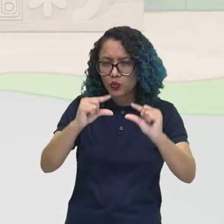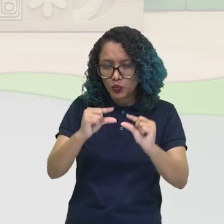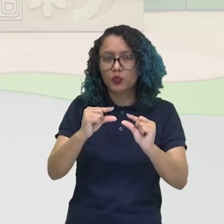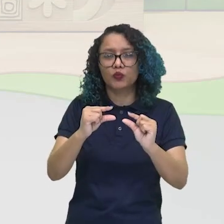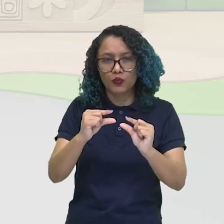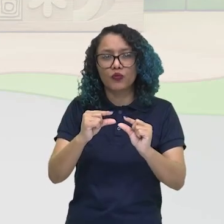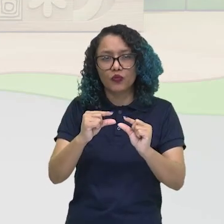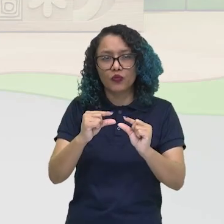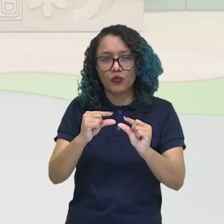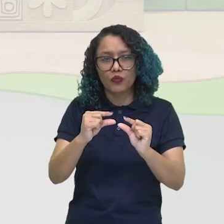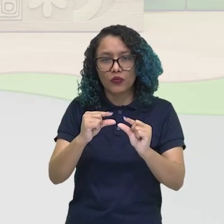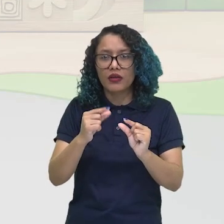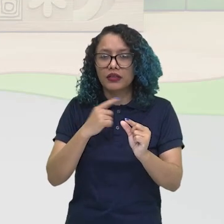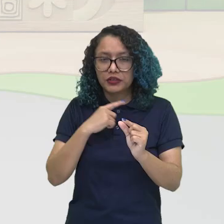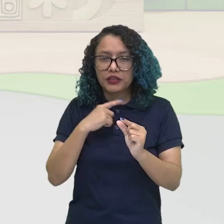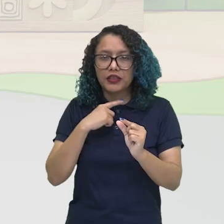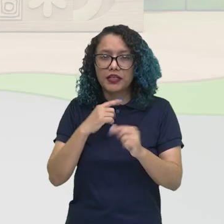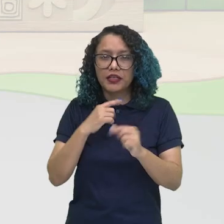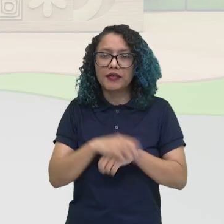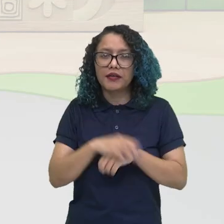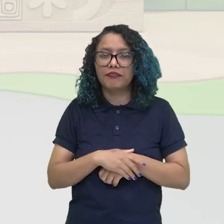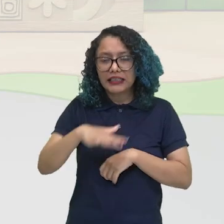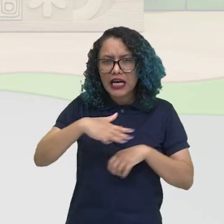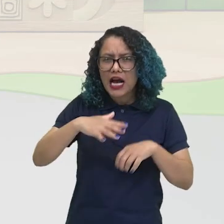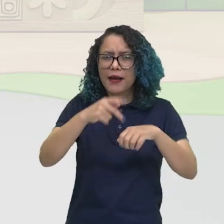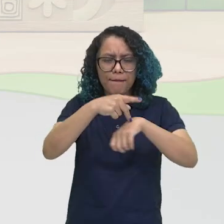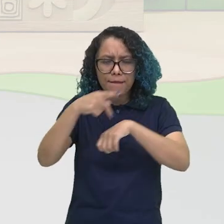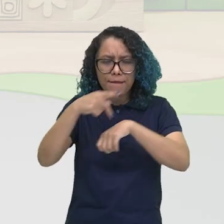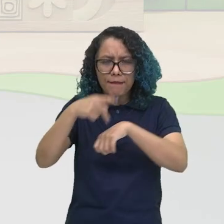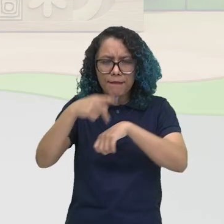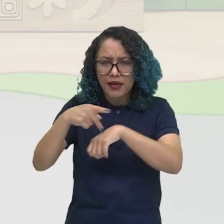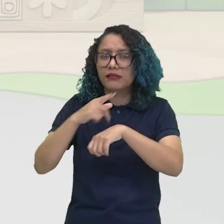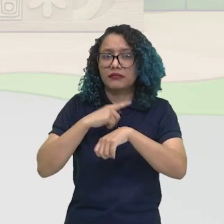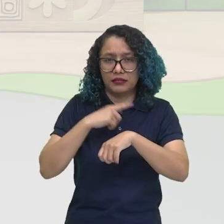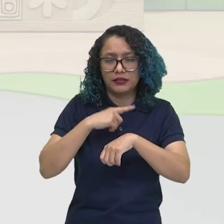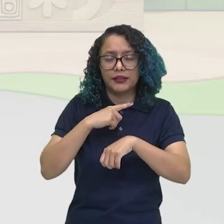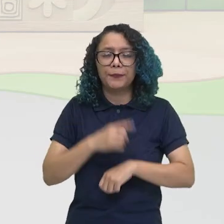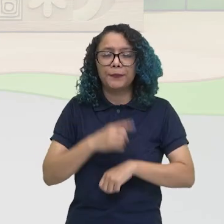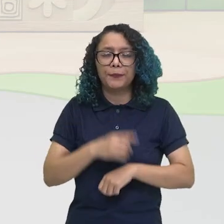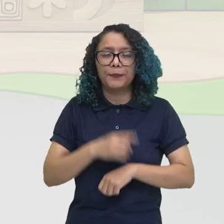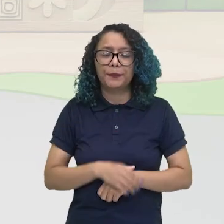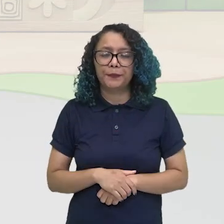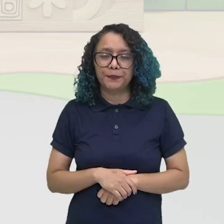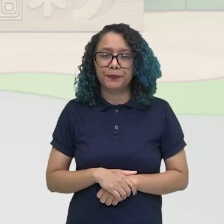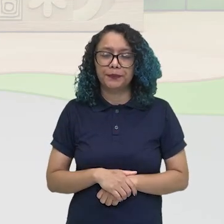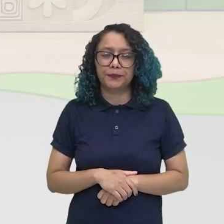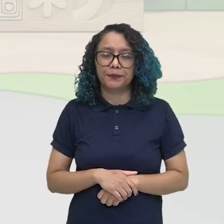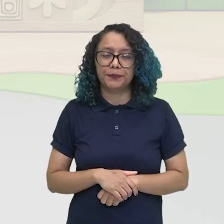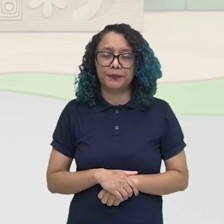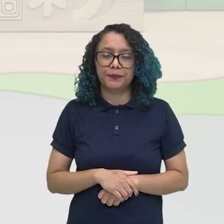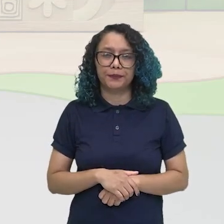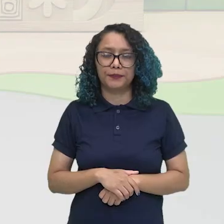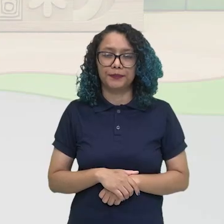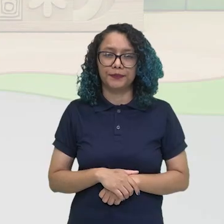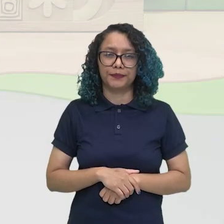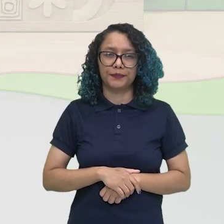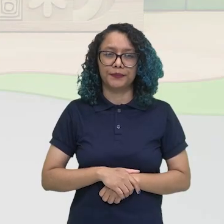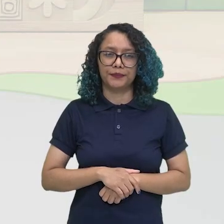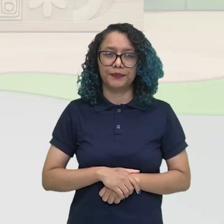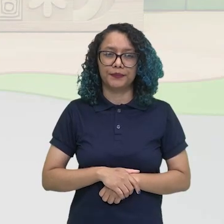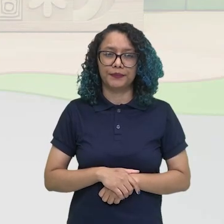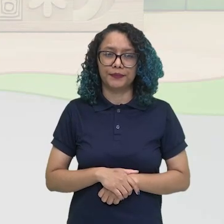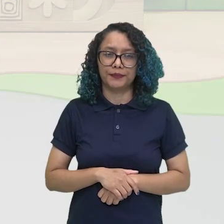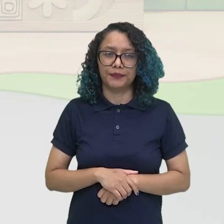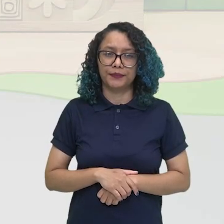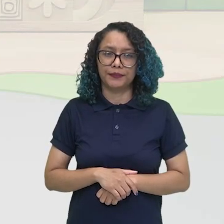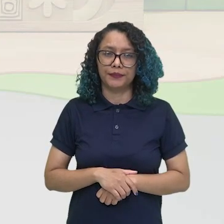formado os seus blocos, formado ali as suas rochas. Então, nós temos aí o quê? Que elas